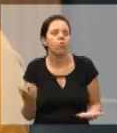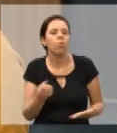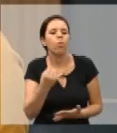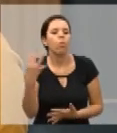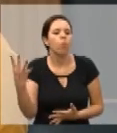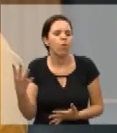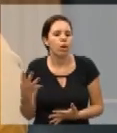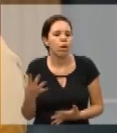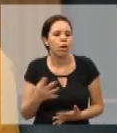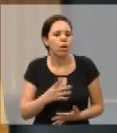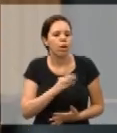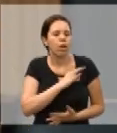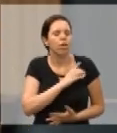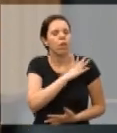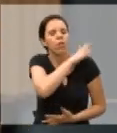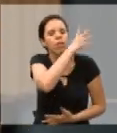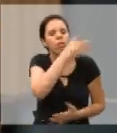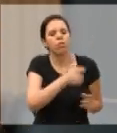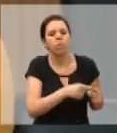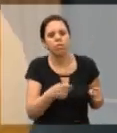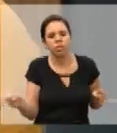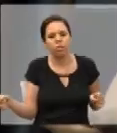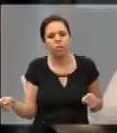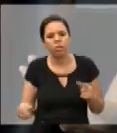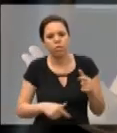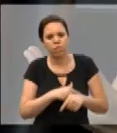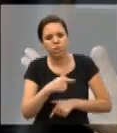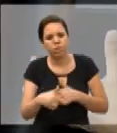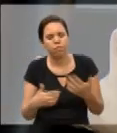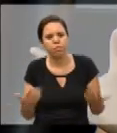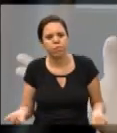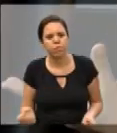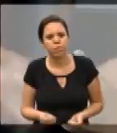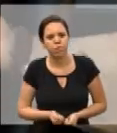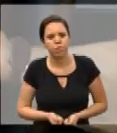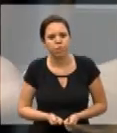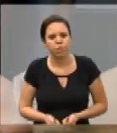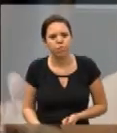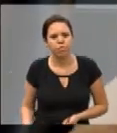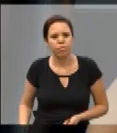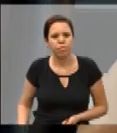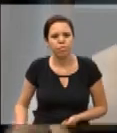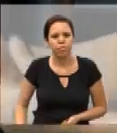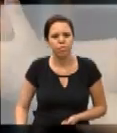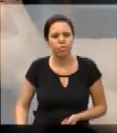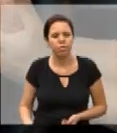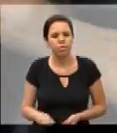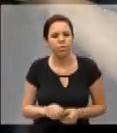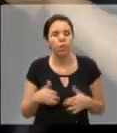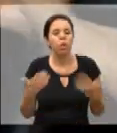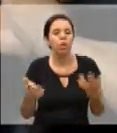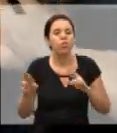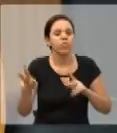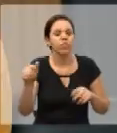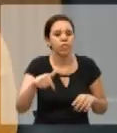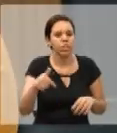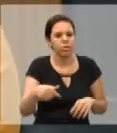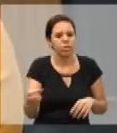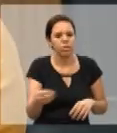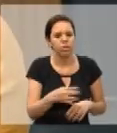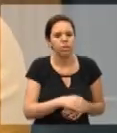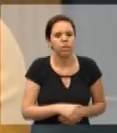quantos detetives ao longo da carreira? E qual é a diferença? Qual é a diferença para esse